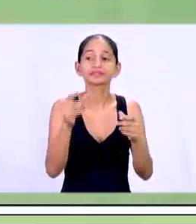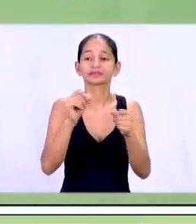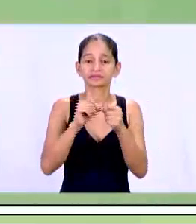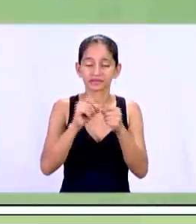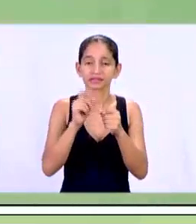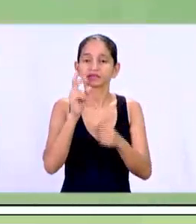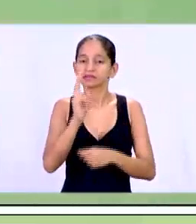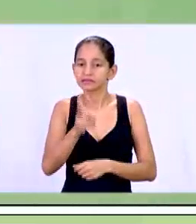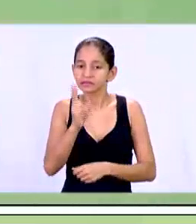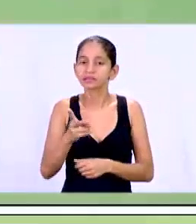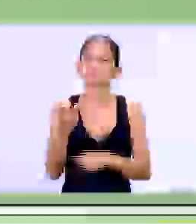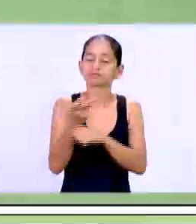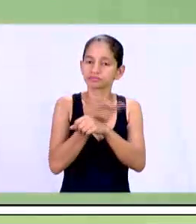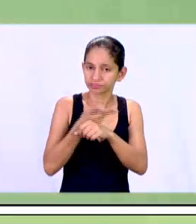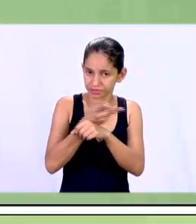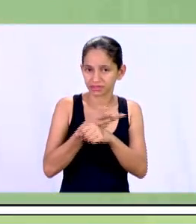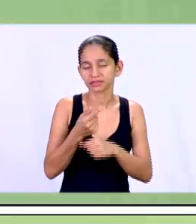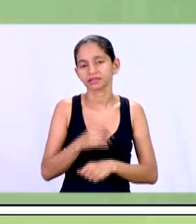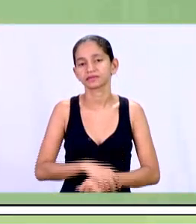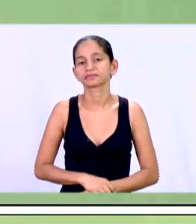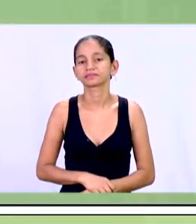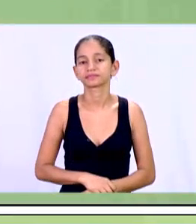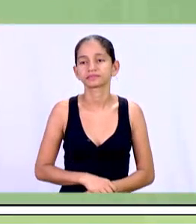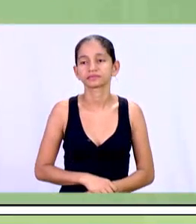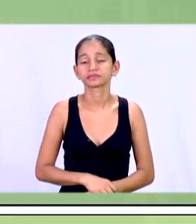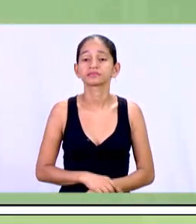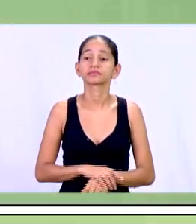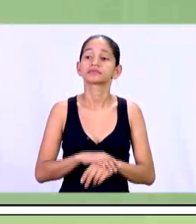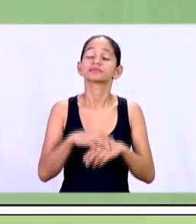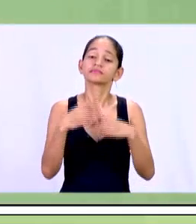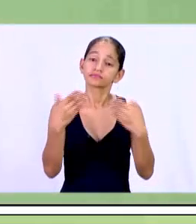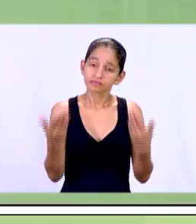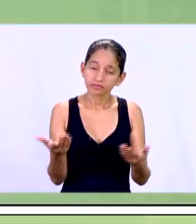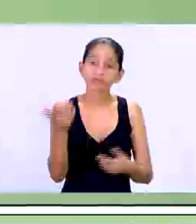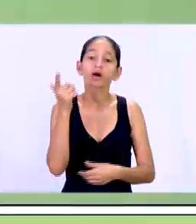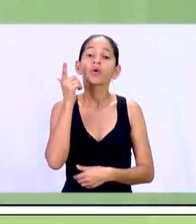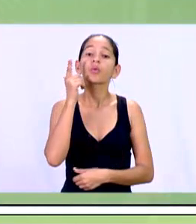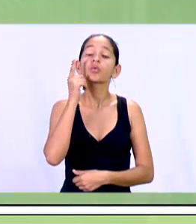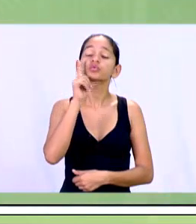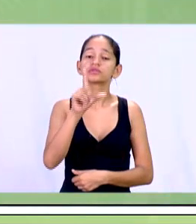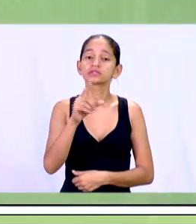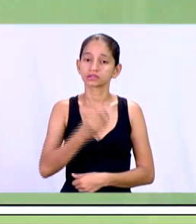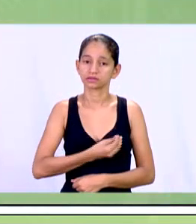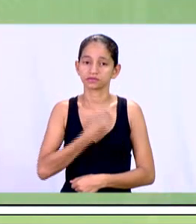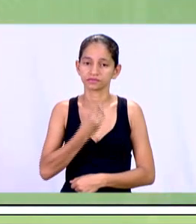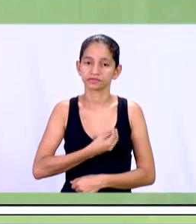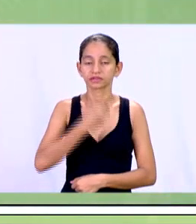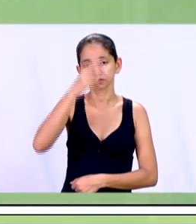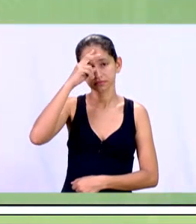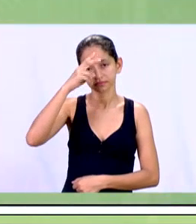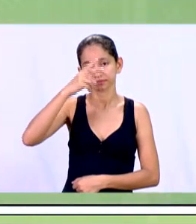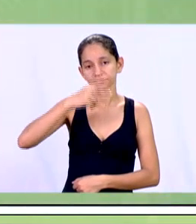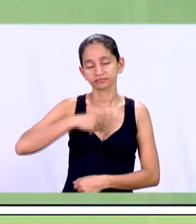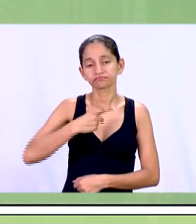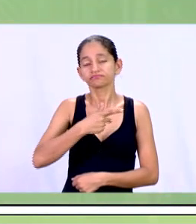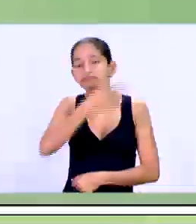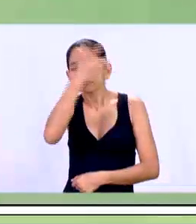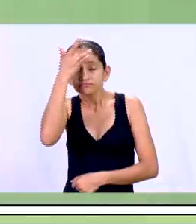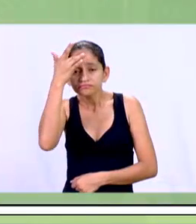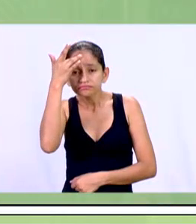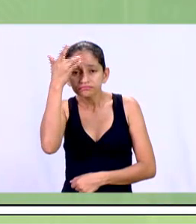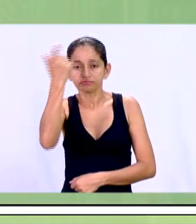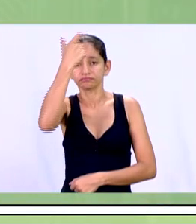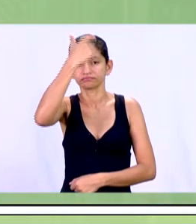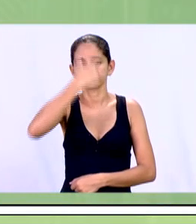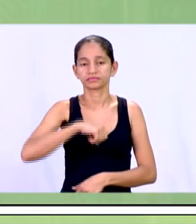também que se busca aqui. Então, para que nós possamos ter o quê? Uma conduta individual que busque